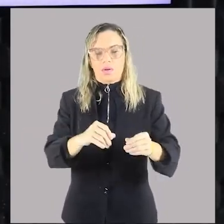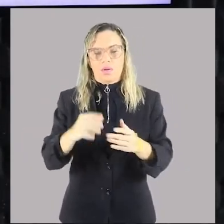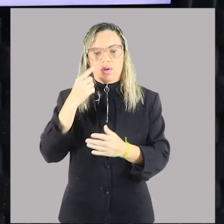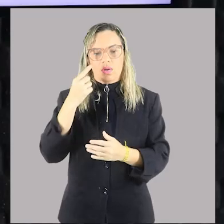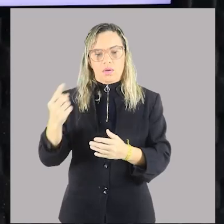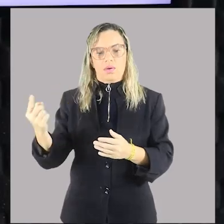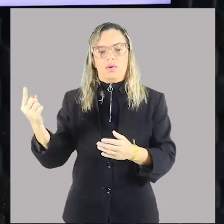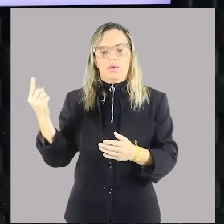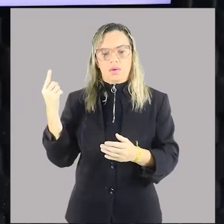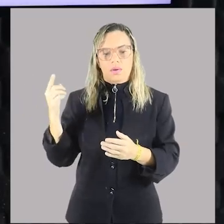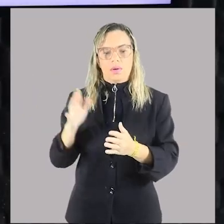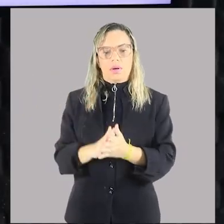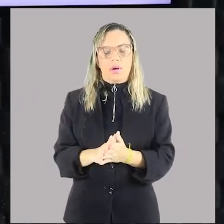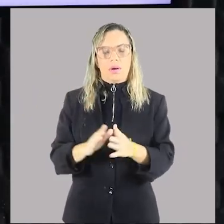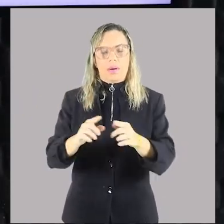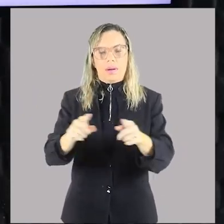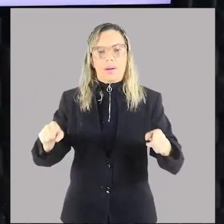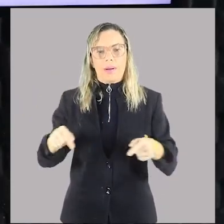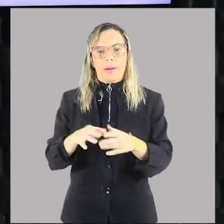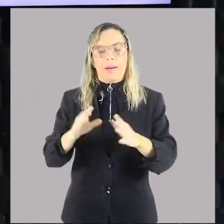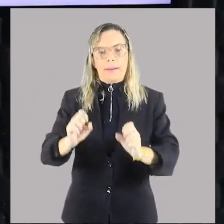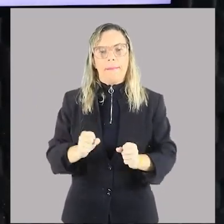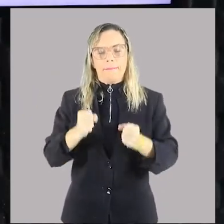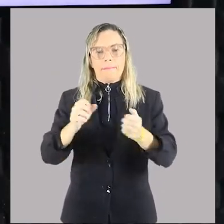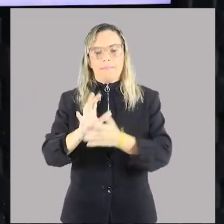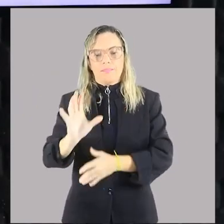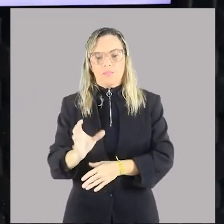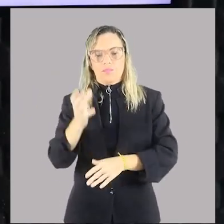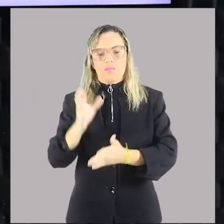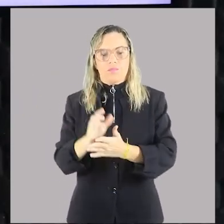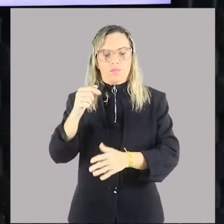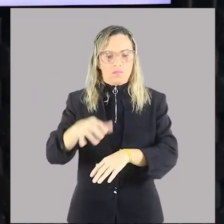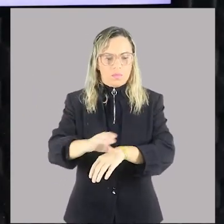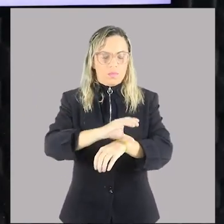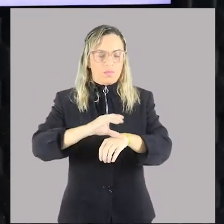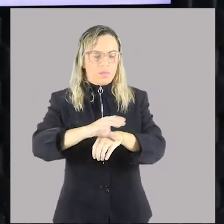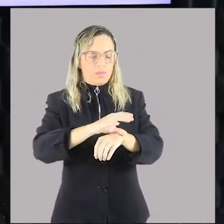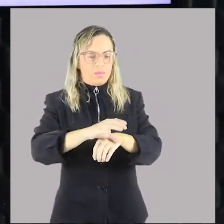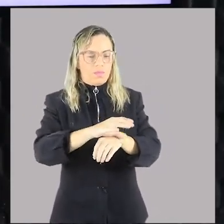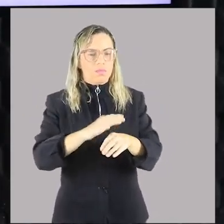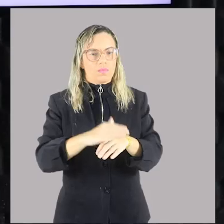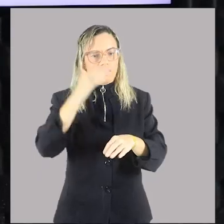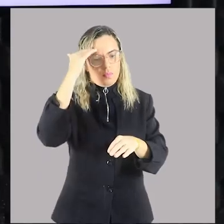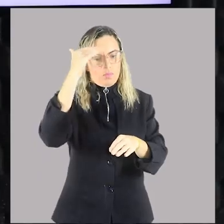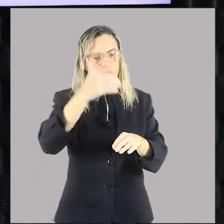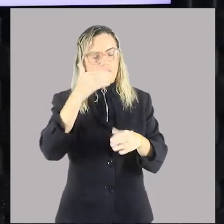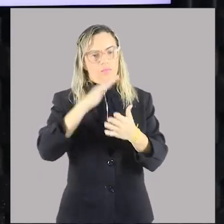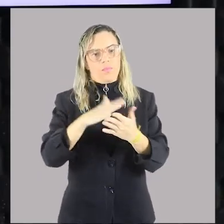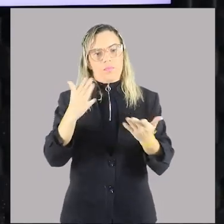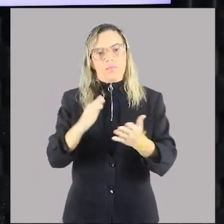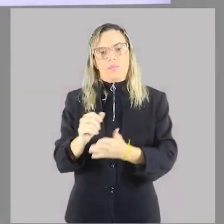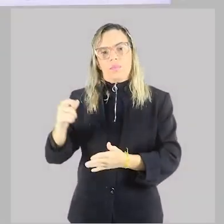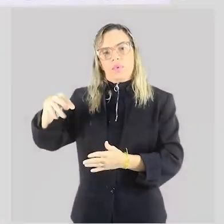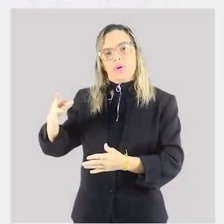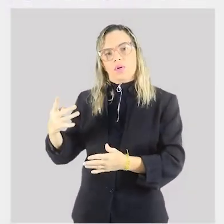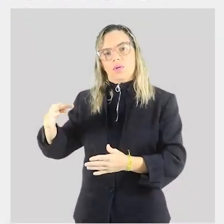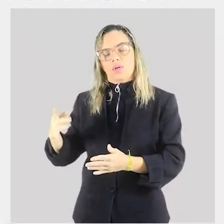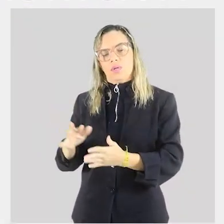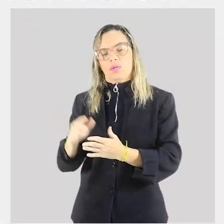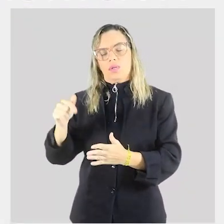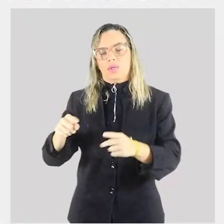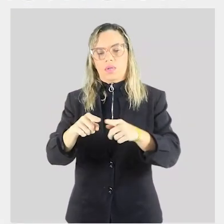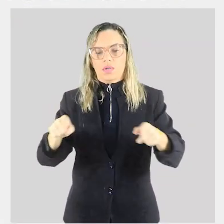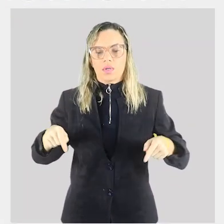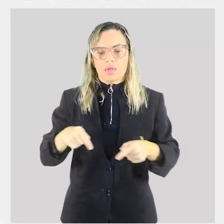descentralização administrativa territorial é uma possibilidade constitucional, tá? Portanto, uma criação de autarquia territorial.